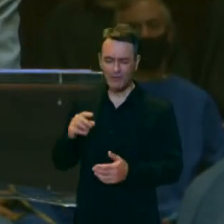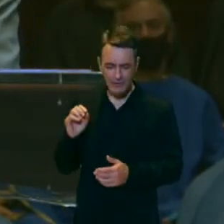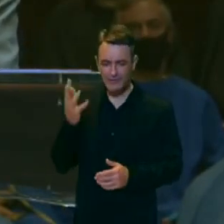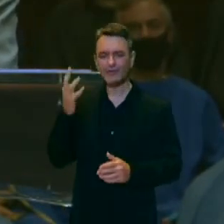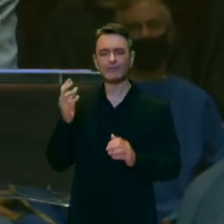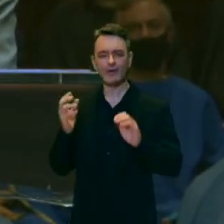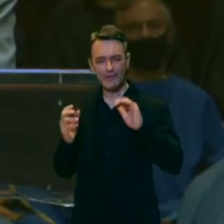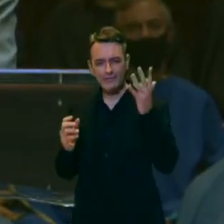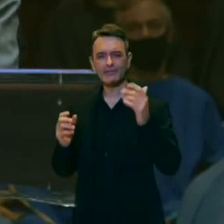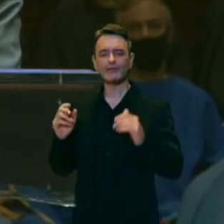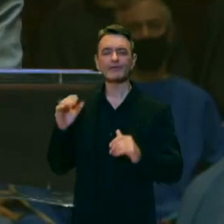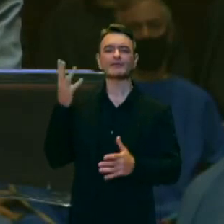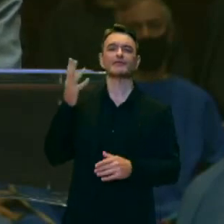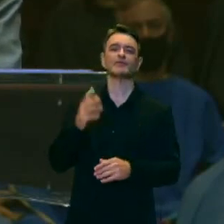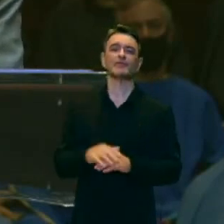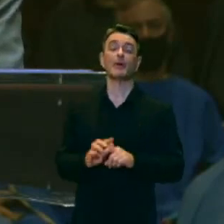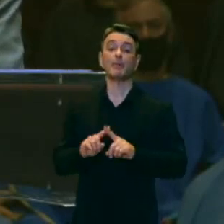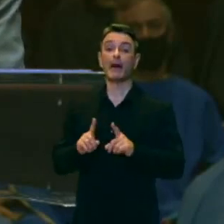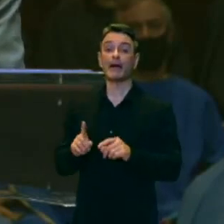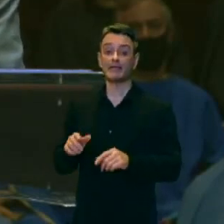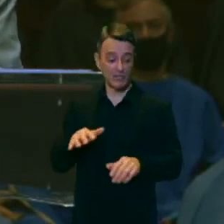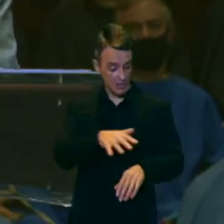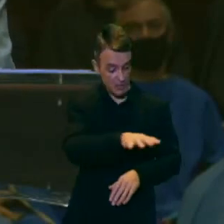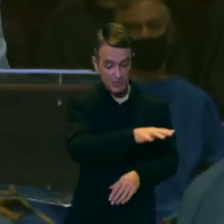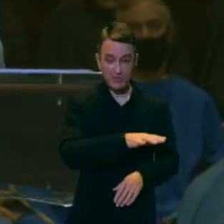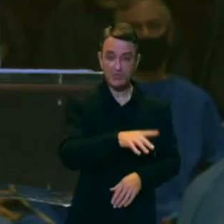falsos profetas ruíram.